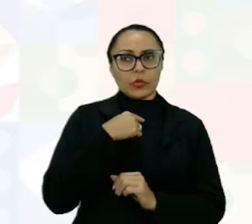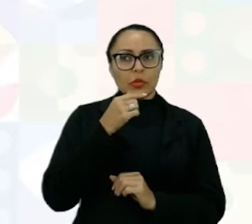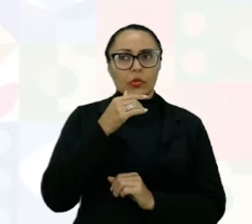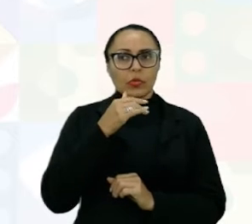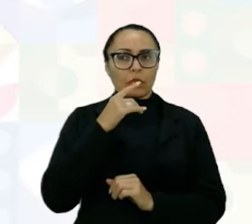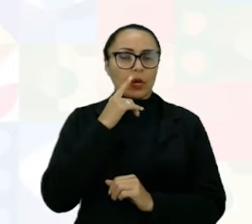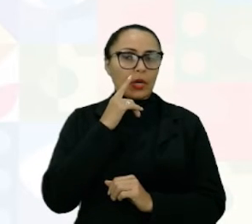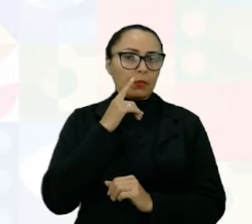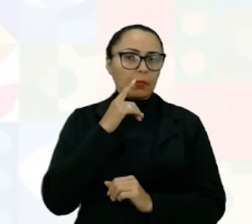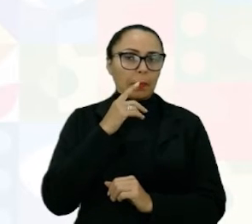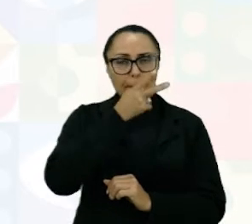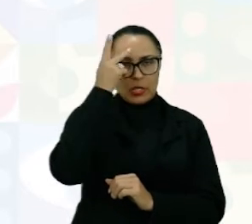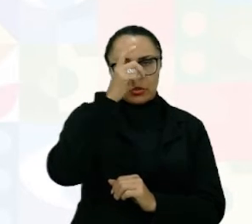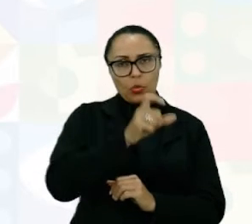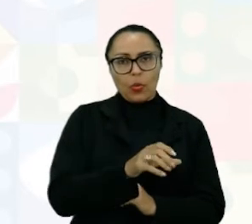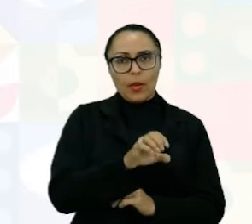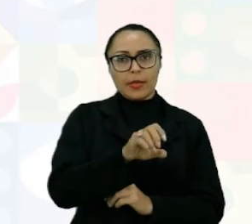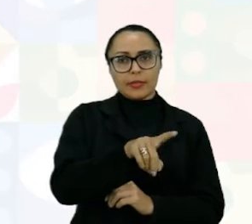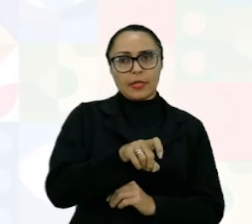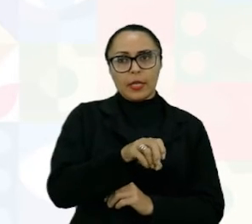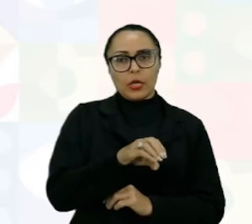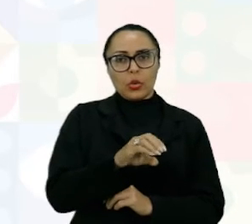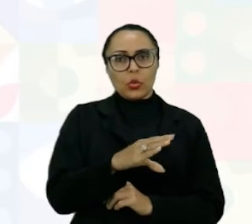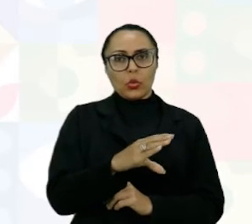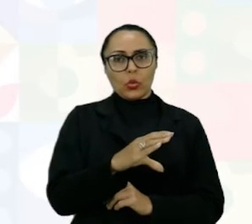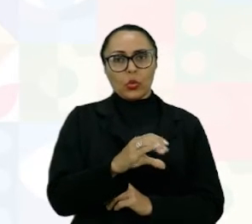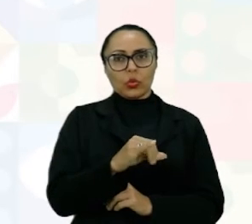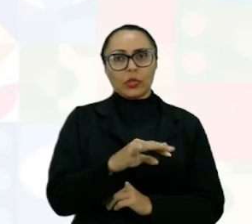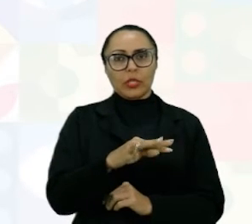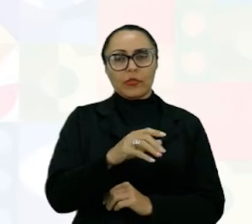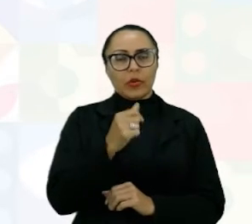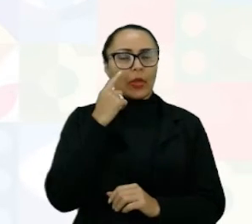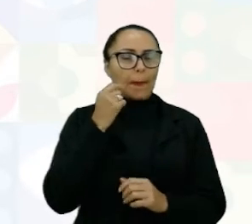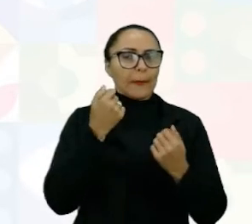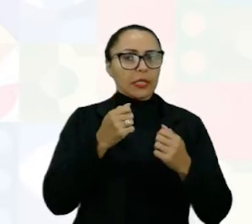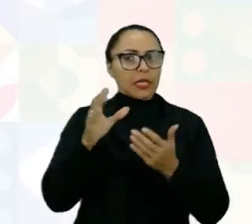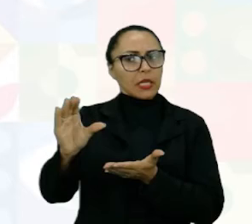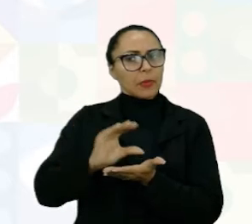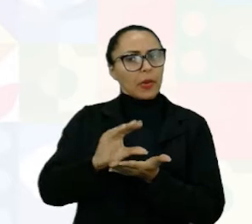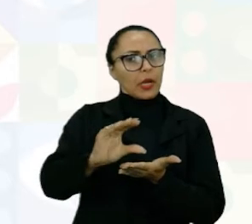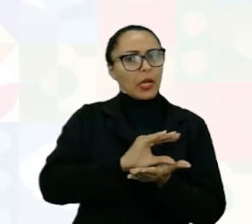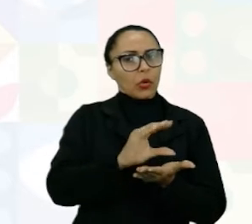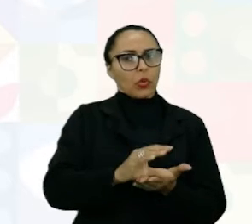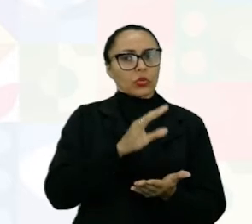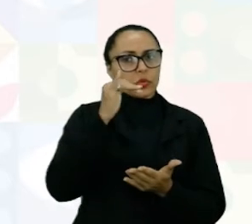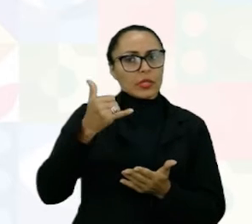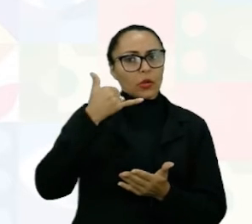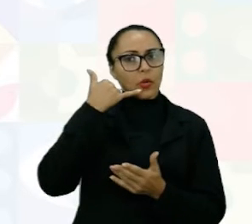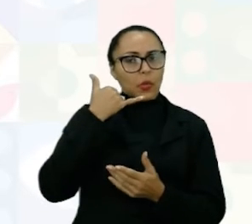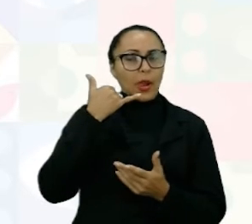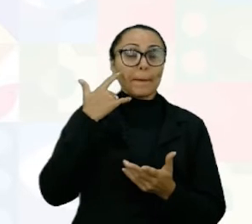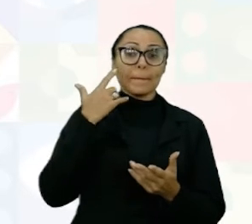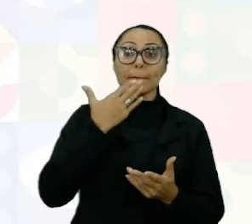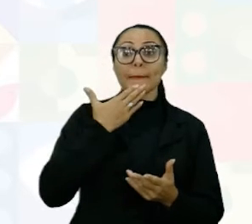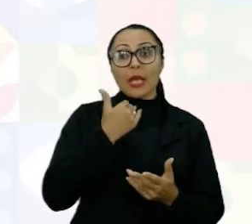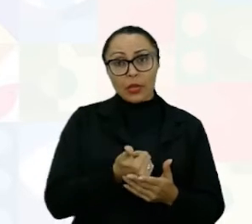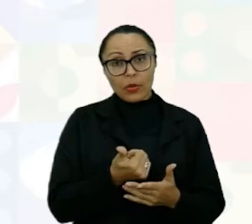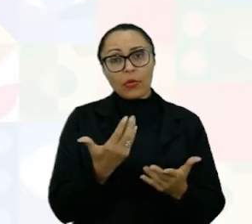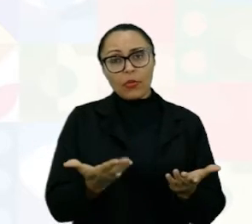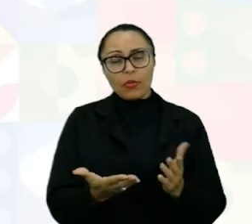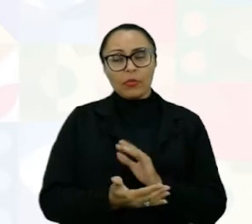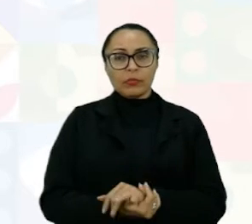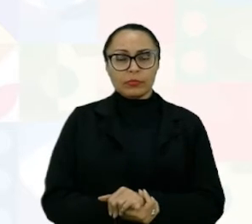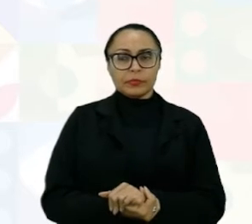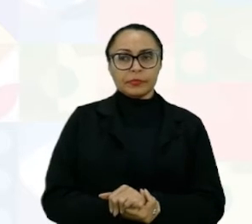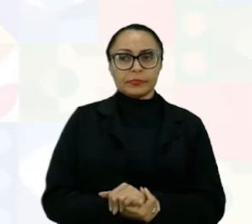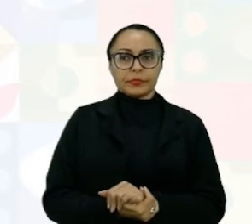executiva, eu ia precisar de mais recursos, de um celular que tivesse mais recursos.